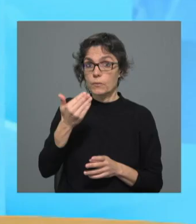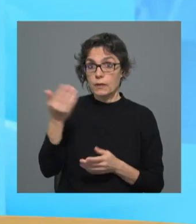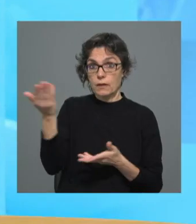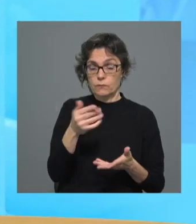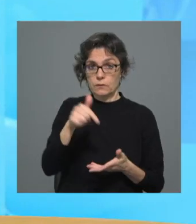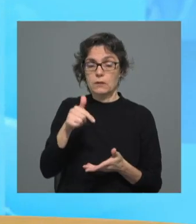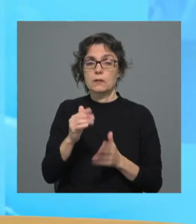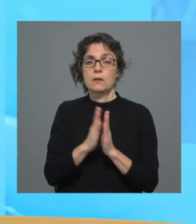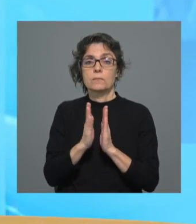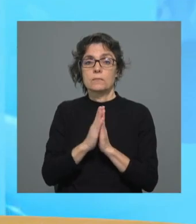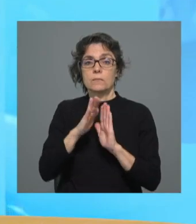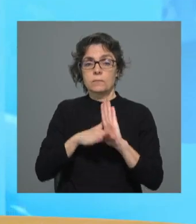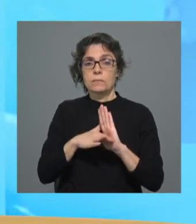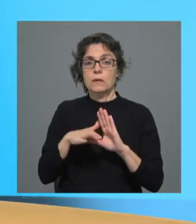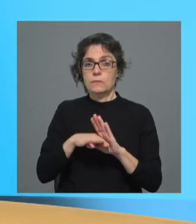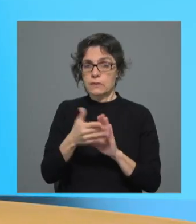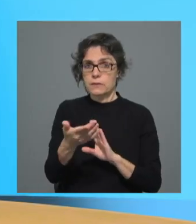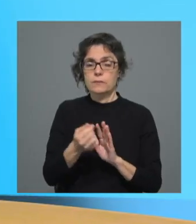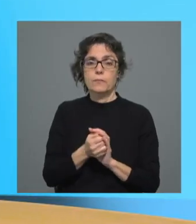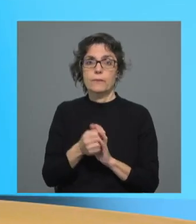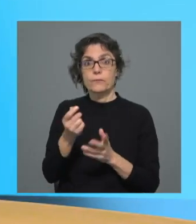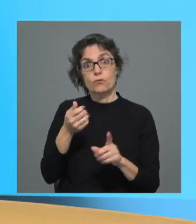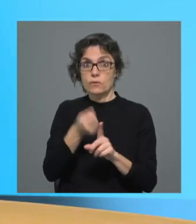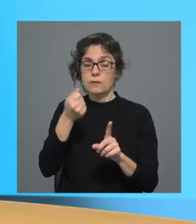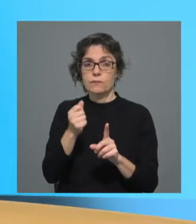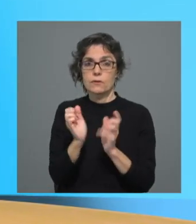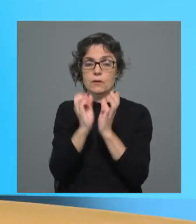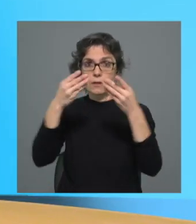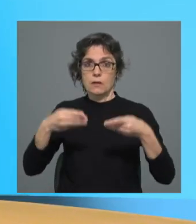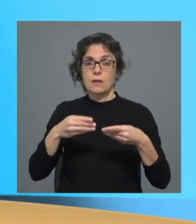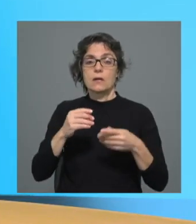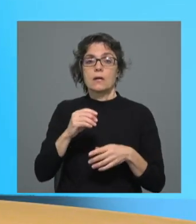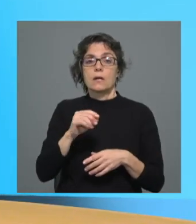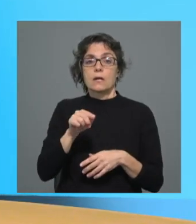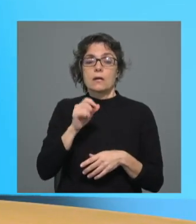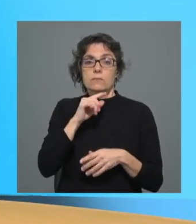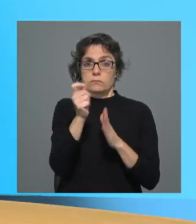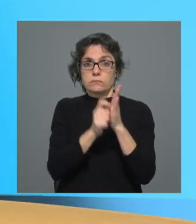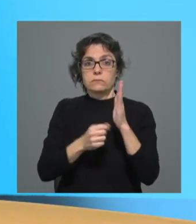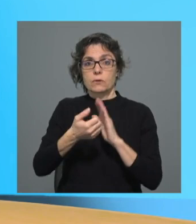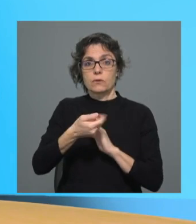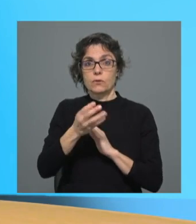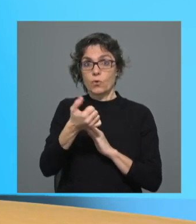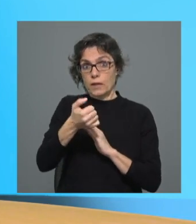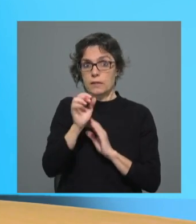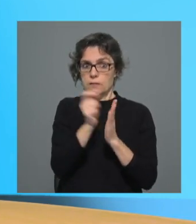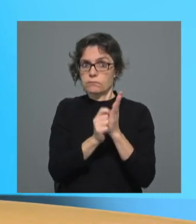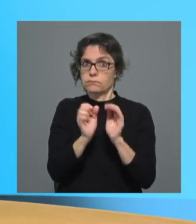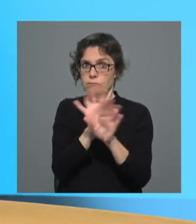aqui no nosso programa e fica esse desafio, não é? A visitar a página da Agência Eclésia, a consultar estes pontos que estão lá de forma muito